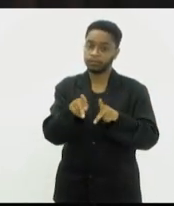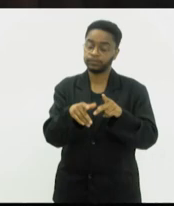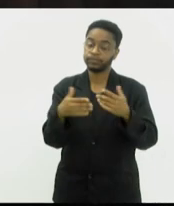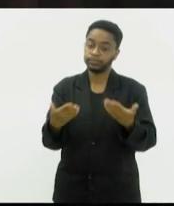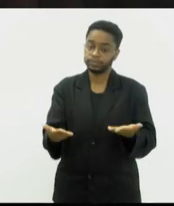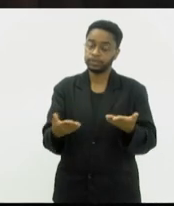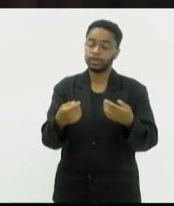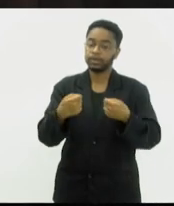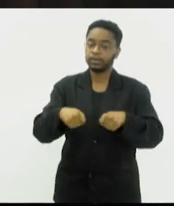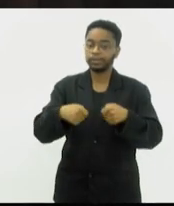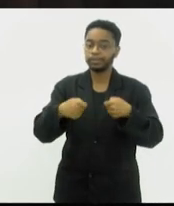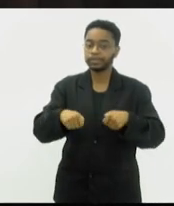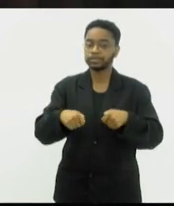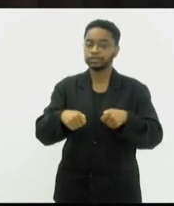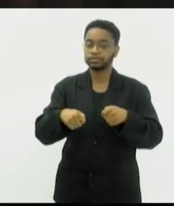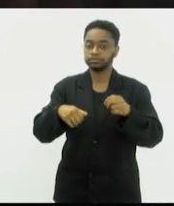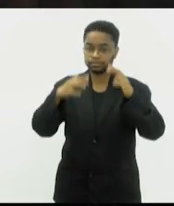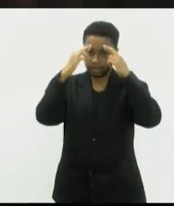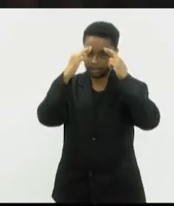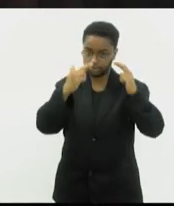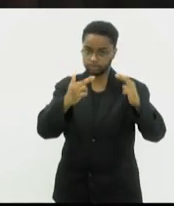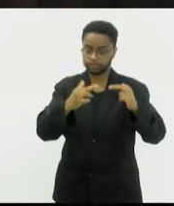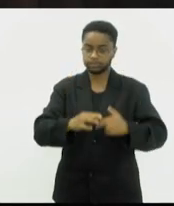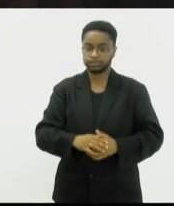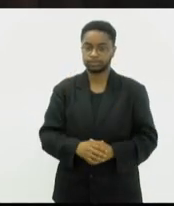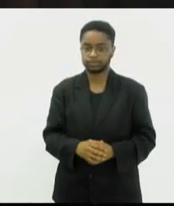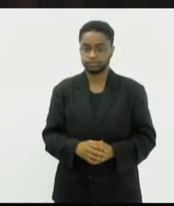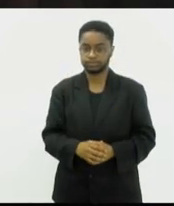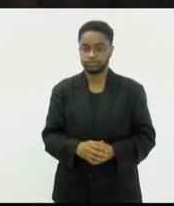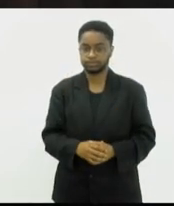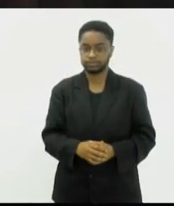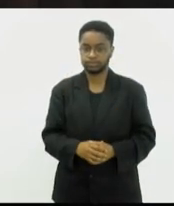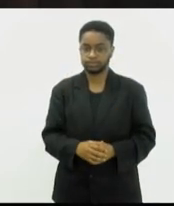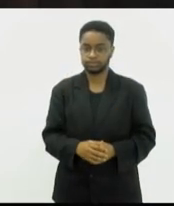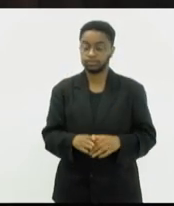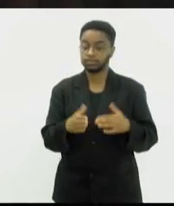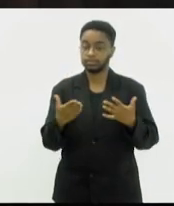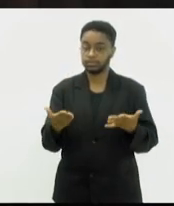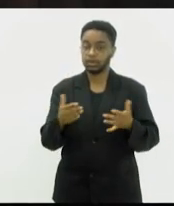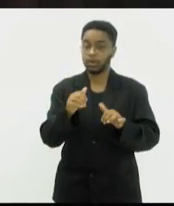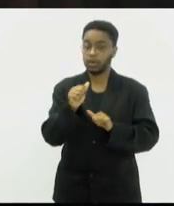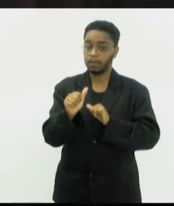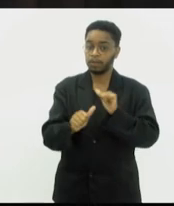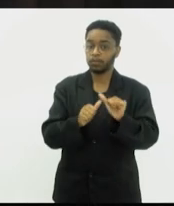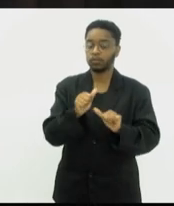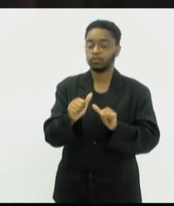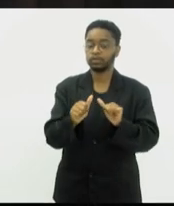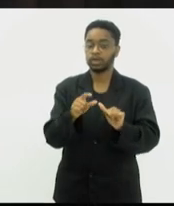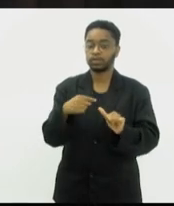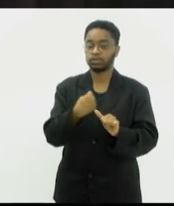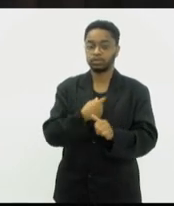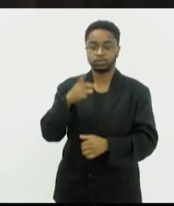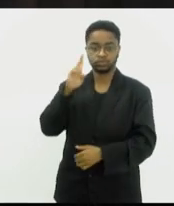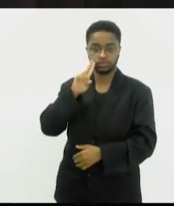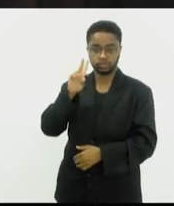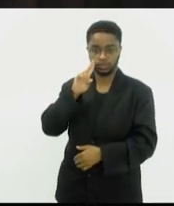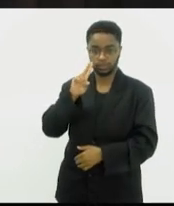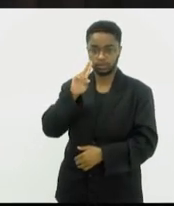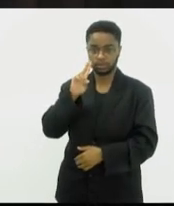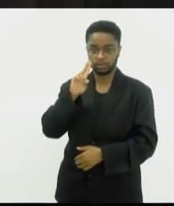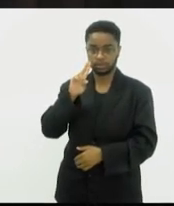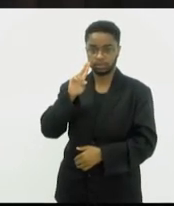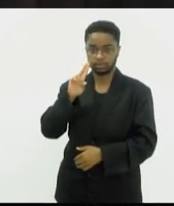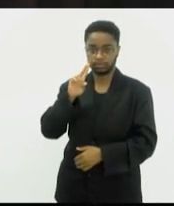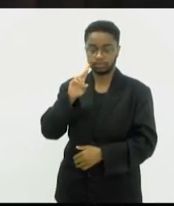ser respeitada. Então, mudar o curso da nossa história é